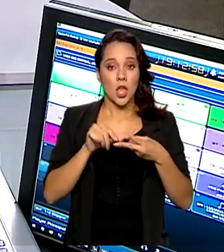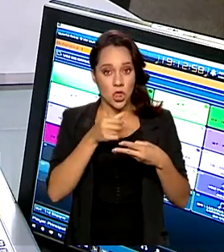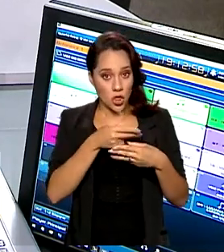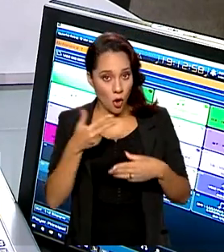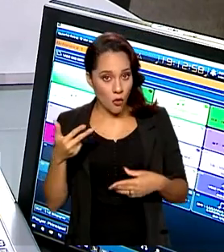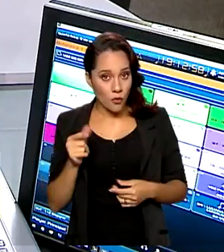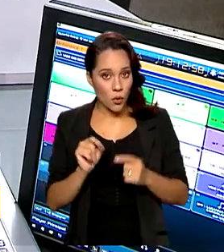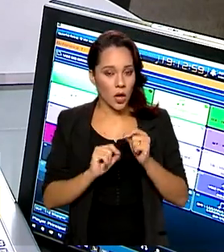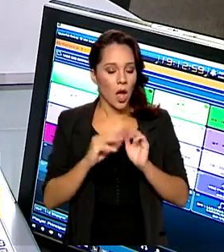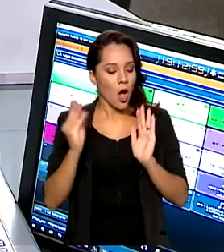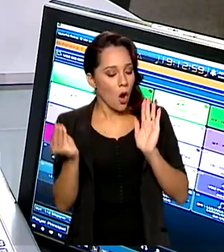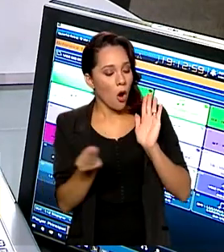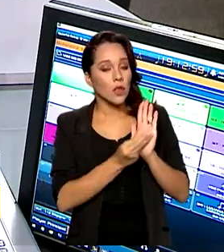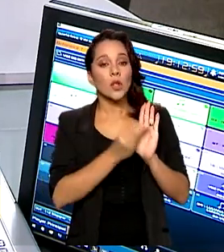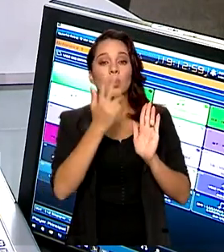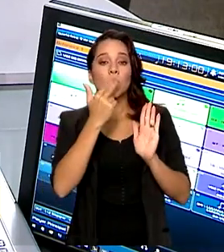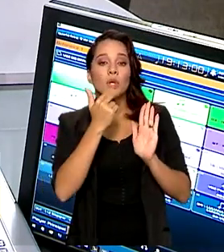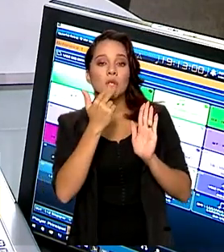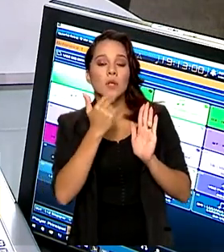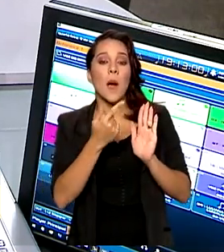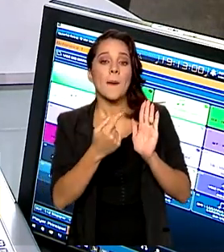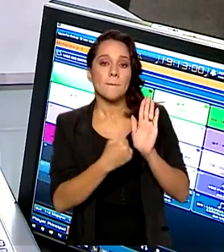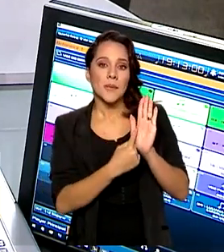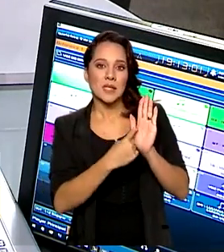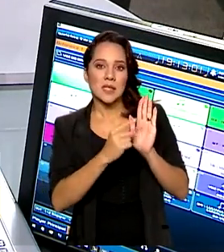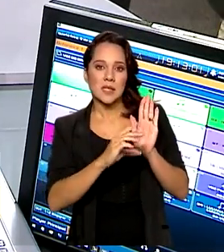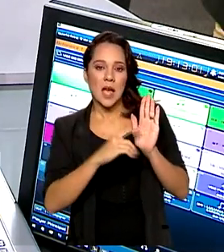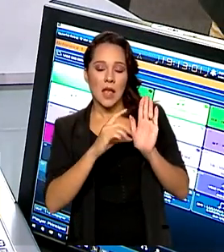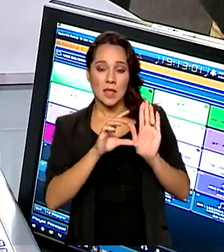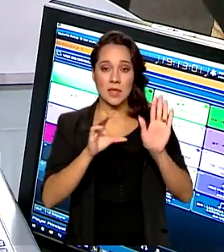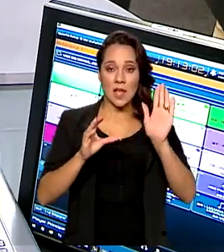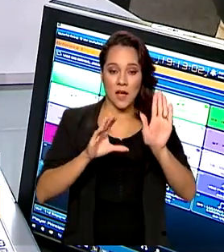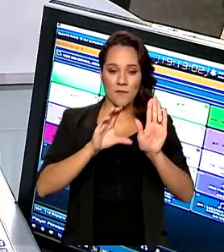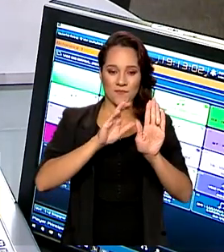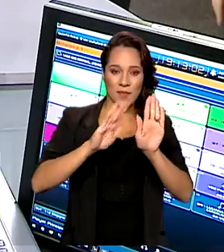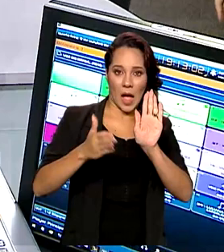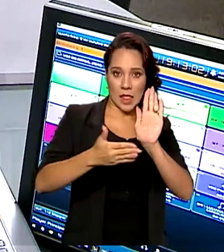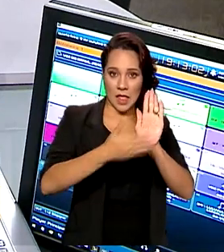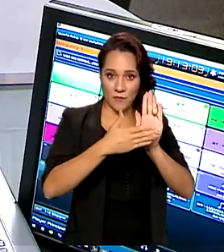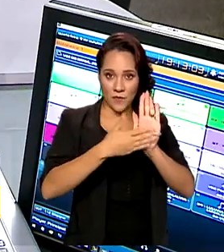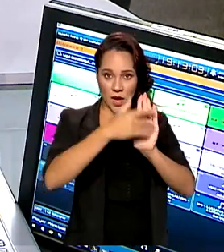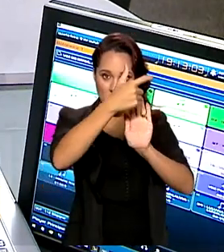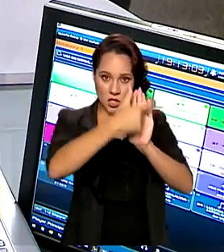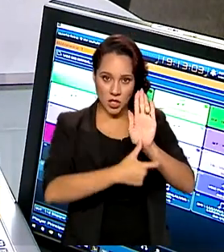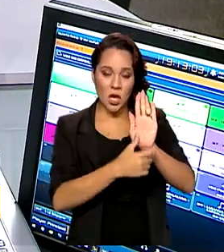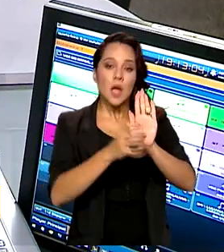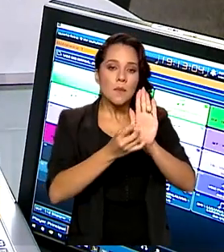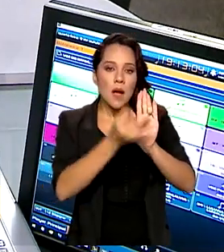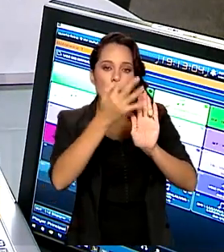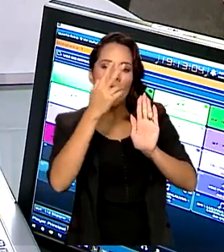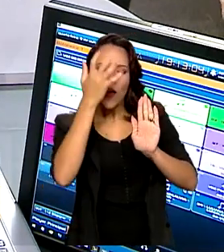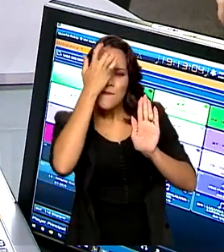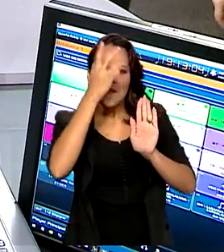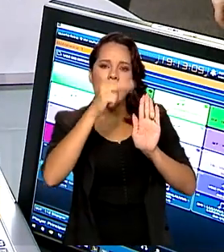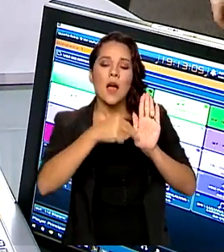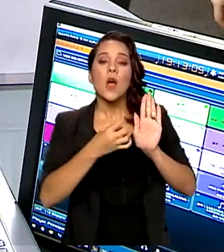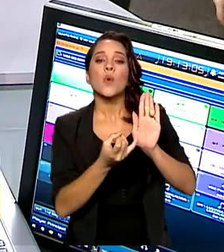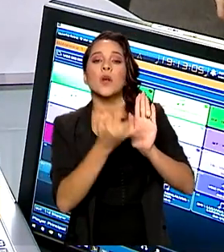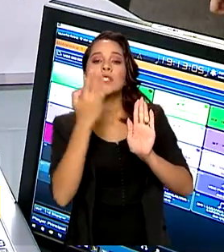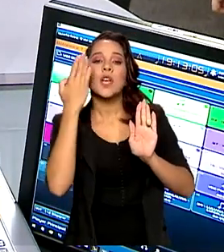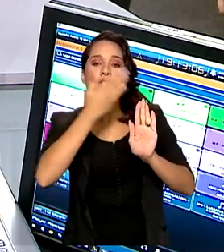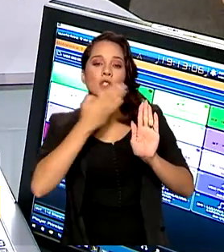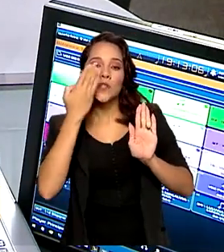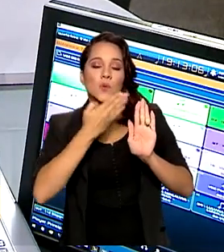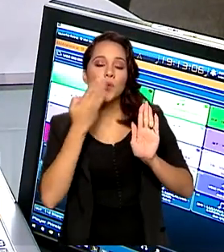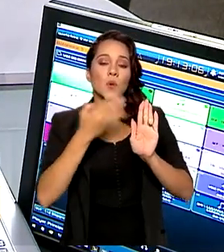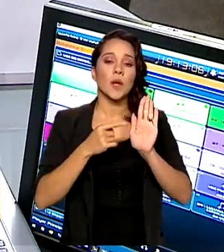novidade, uma rotulagem nutricional deve vir à frente da embalagem para esclarecer de forma clara e simples a quantidade de